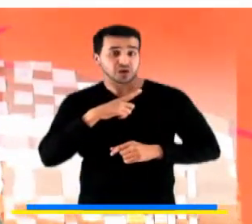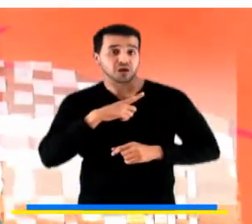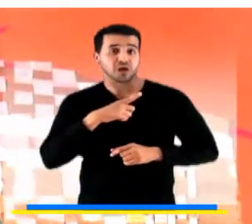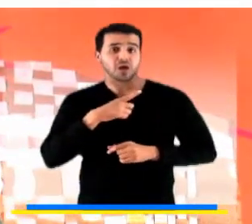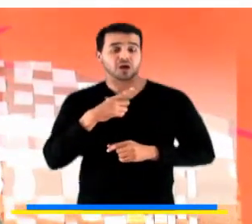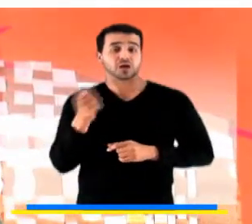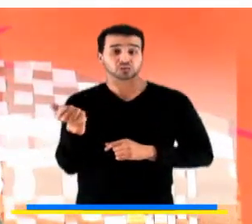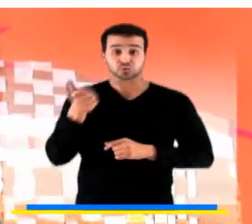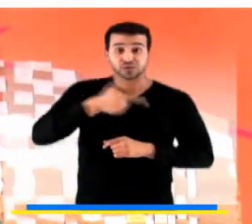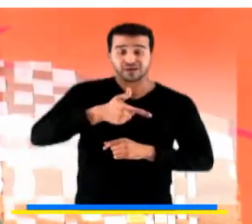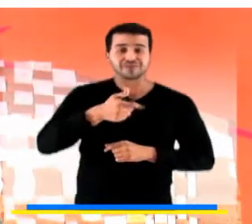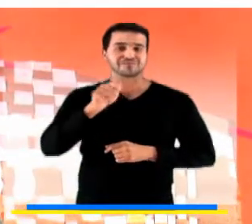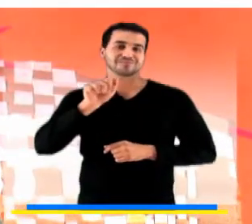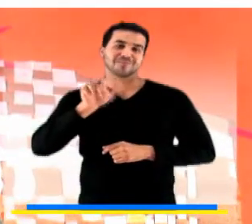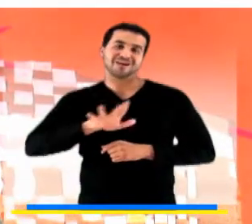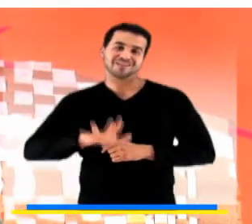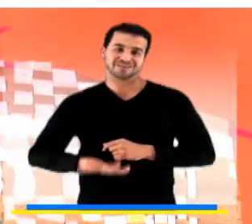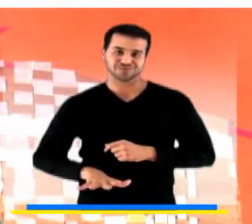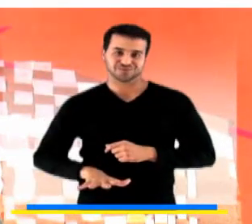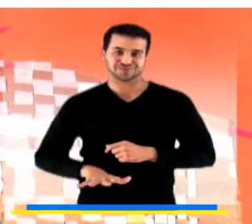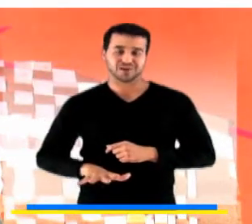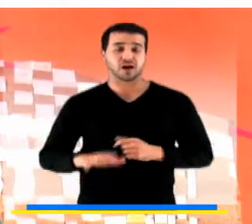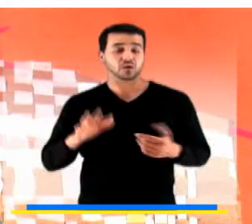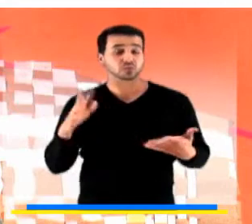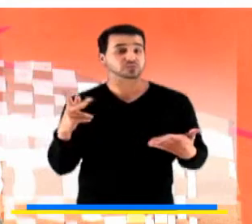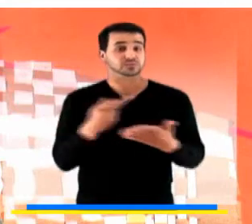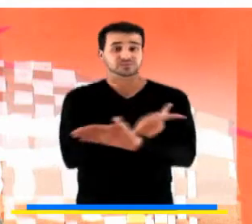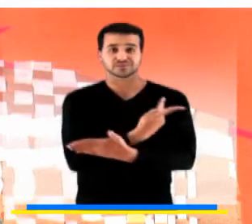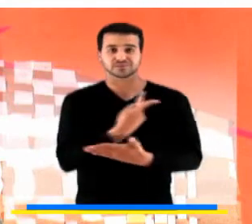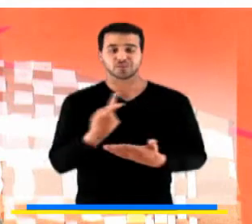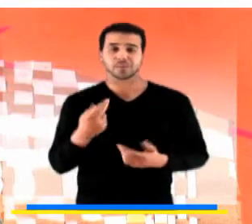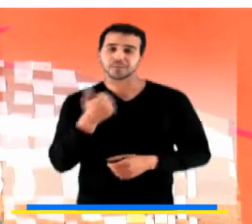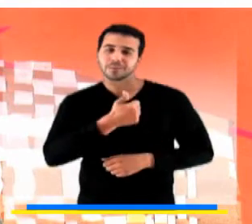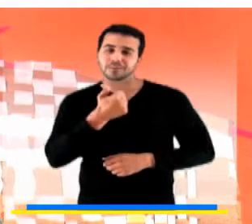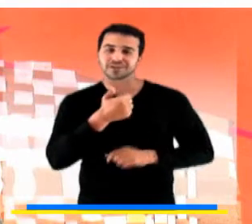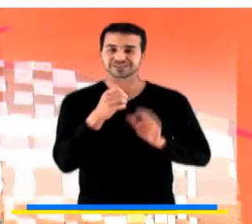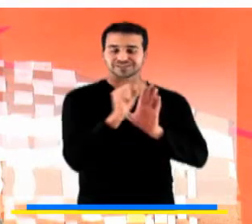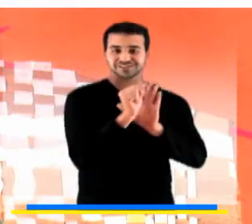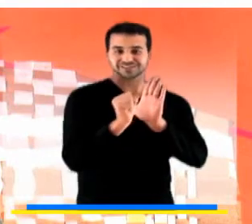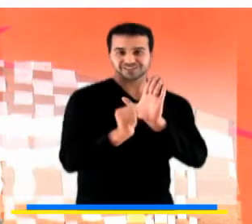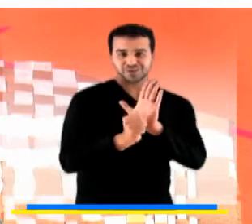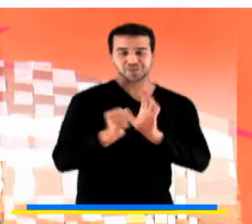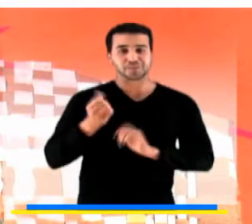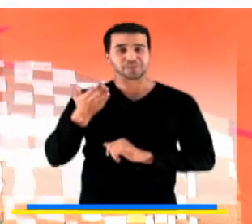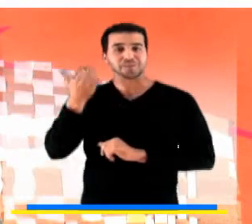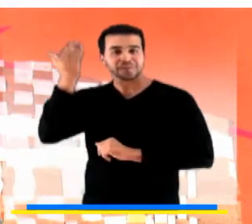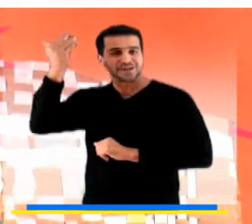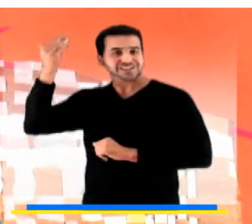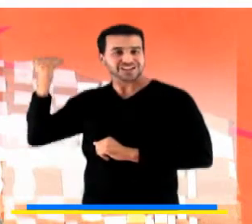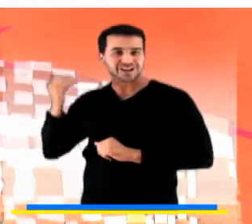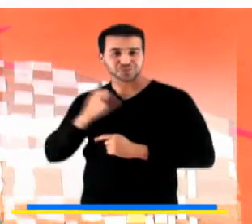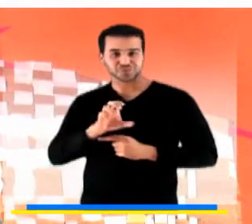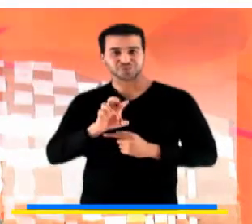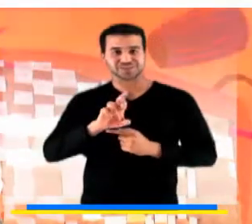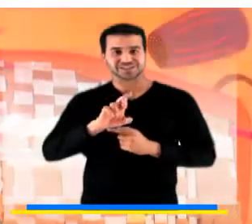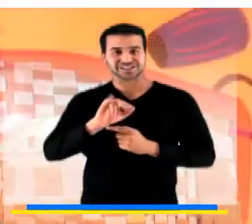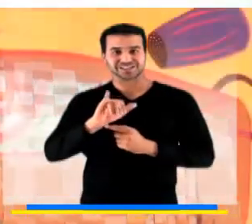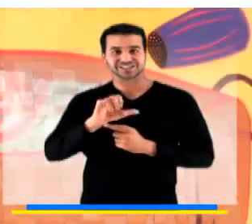ser consideravelmente mais barato. Isso aconteceu no primeiro século da era cristã.